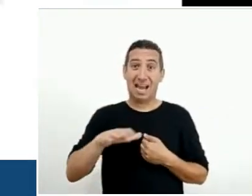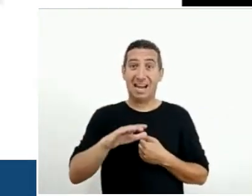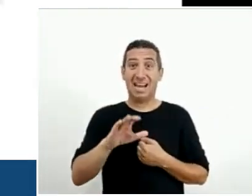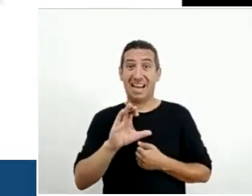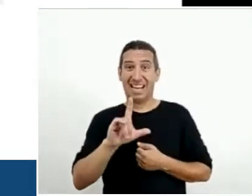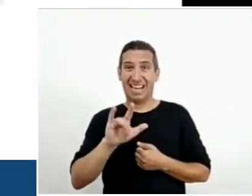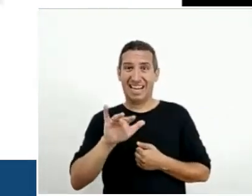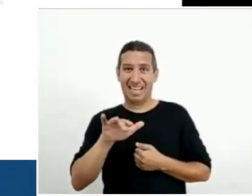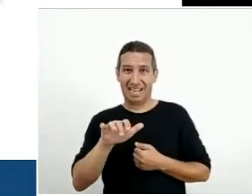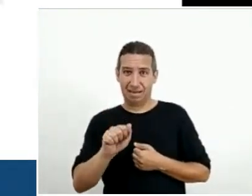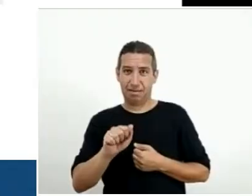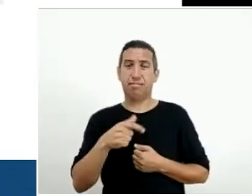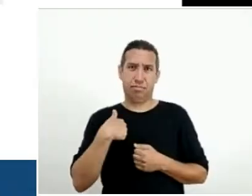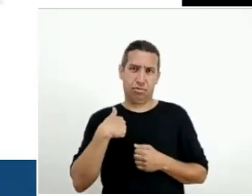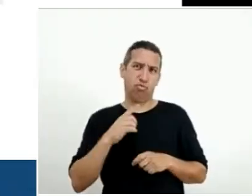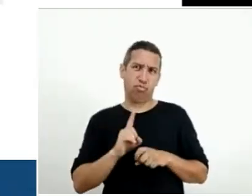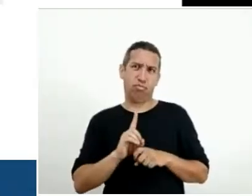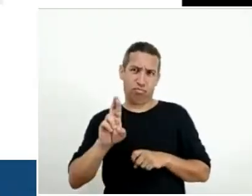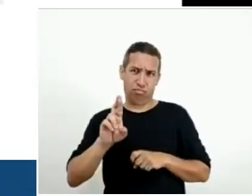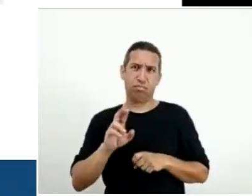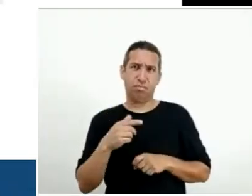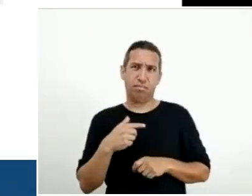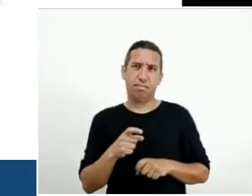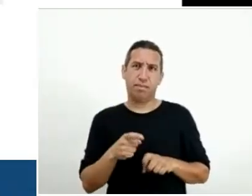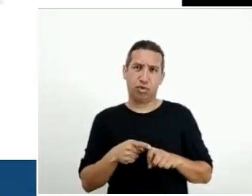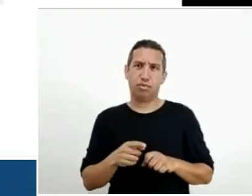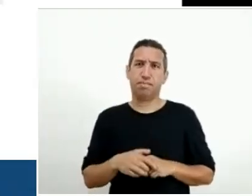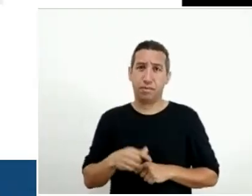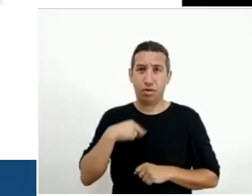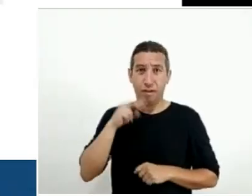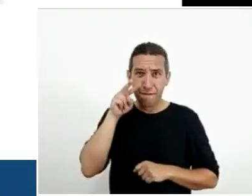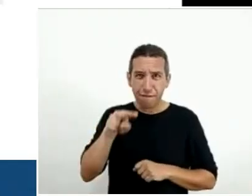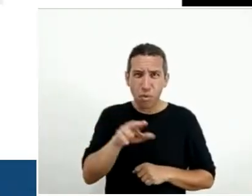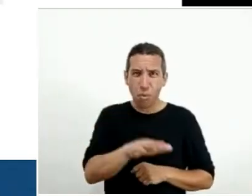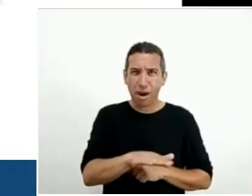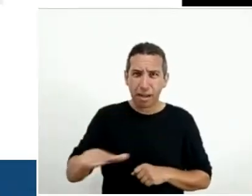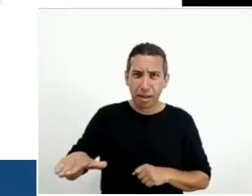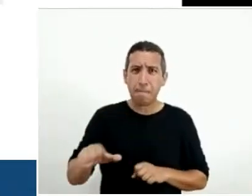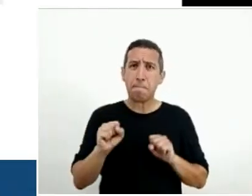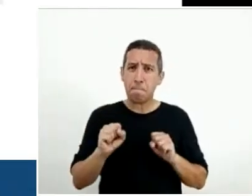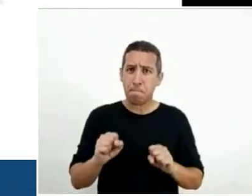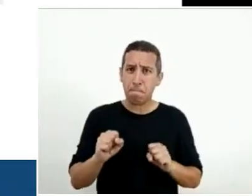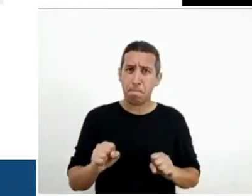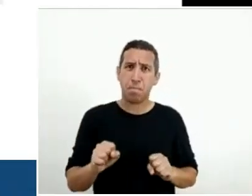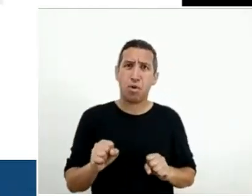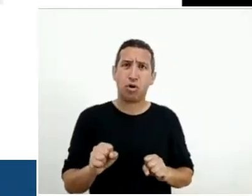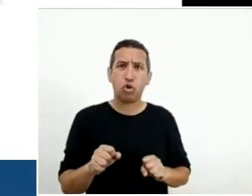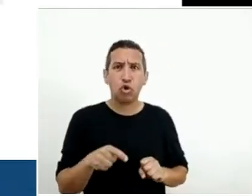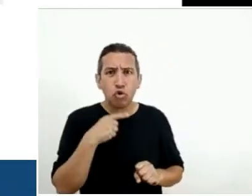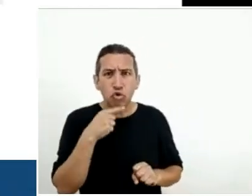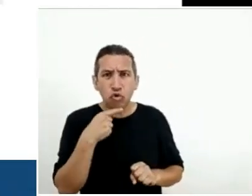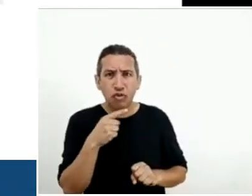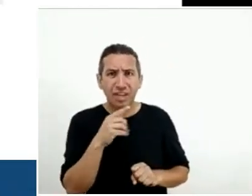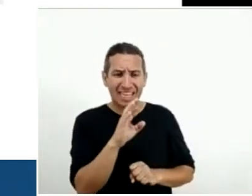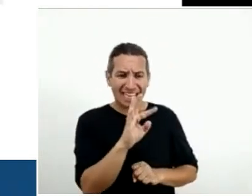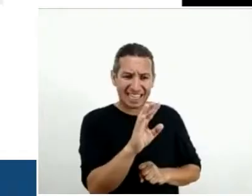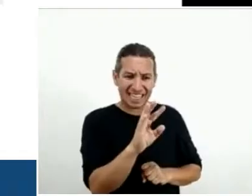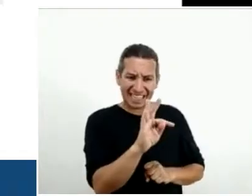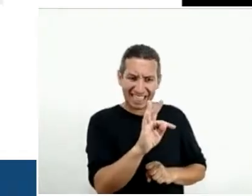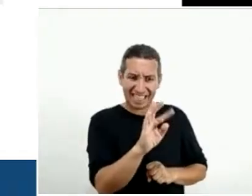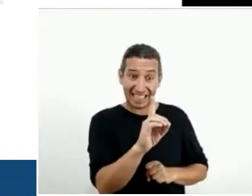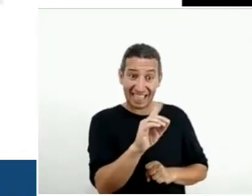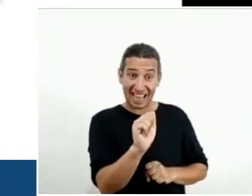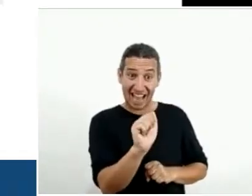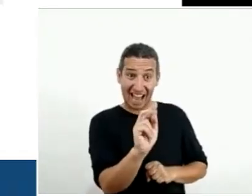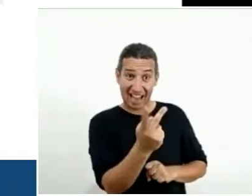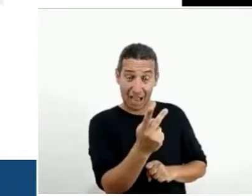gente, quando vê uma criança, ela pode ser, às vezes, gerar dúvida se ela tem só o TDAH, se ela tem